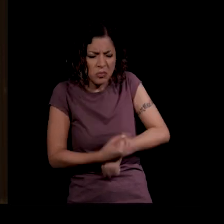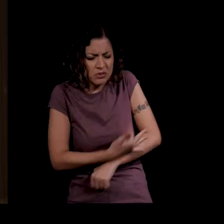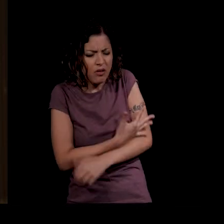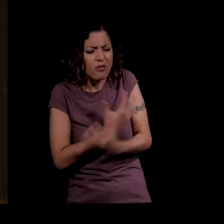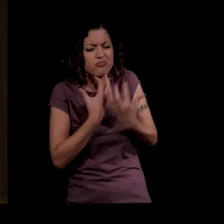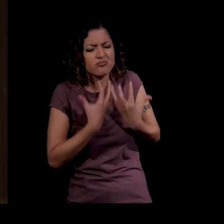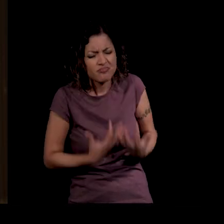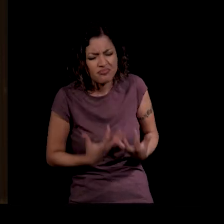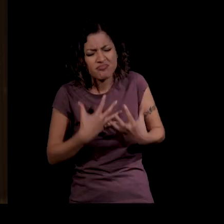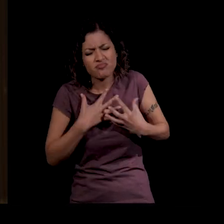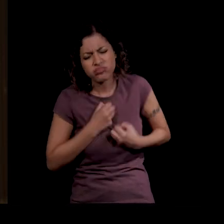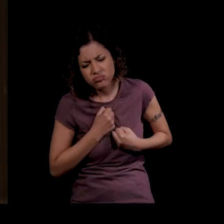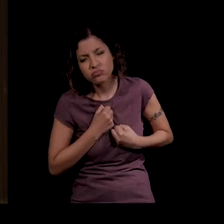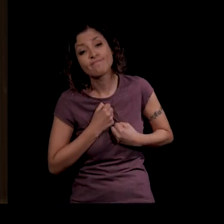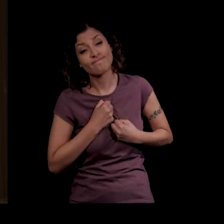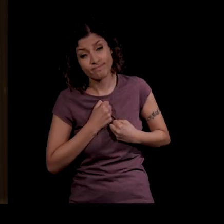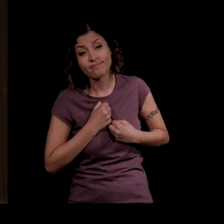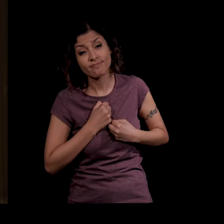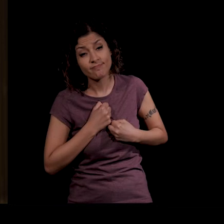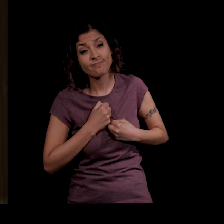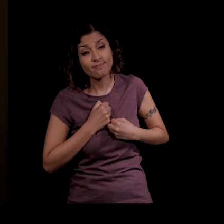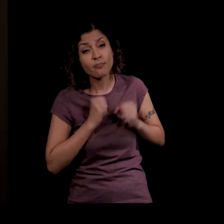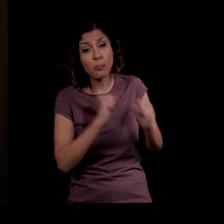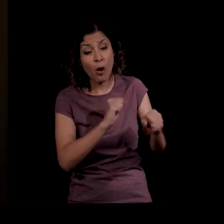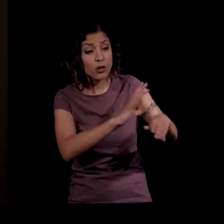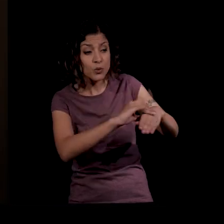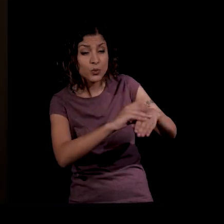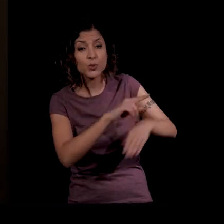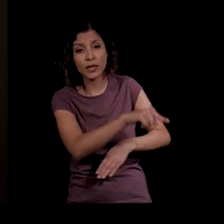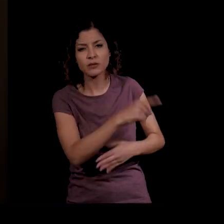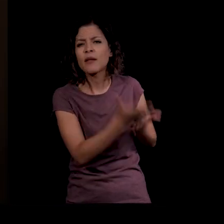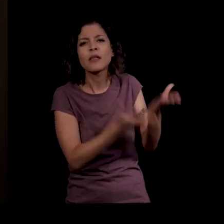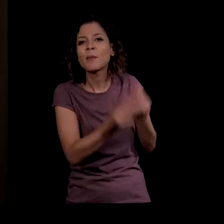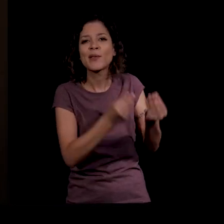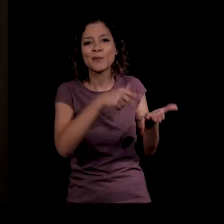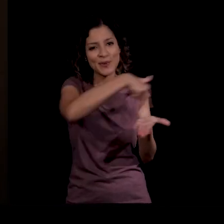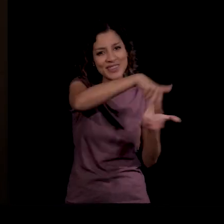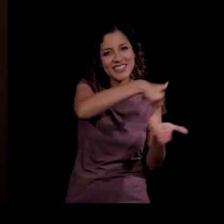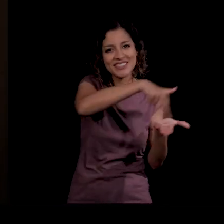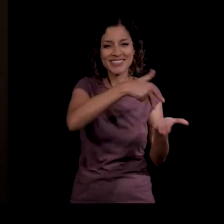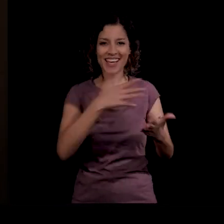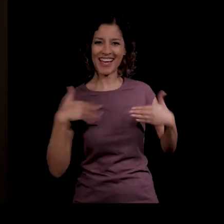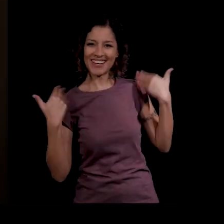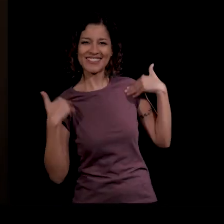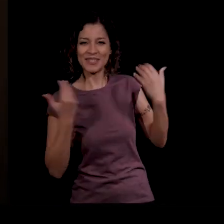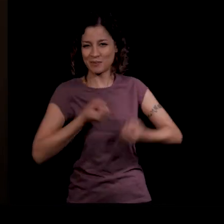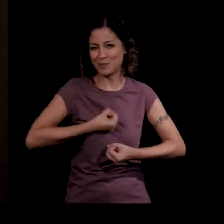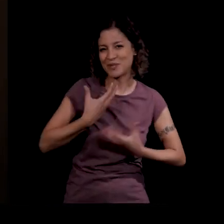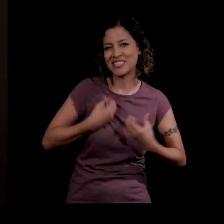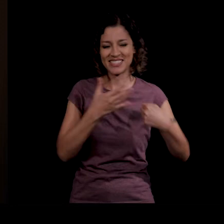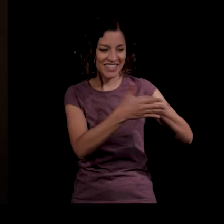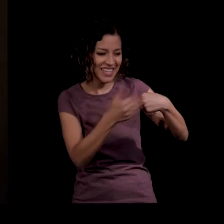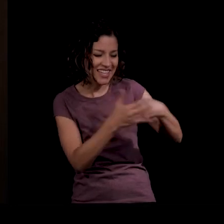é de um certo modo, claro, patológico, né? Que deve ser tratado com dança, com alegria, com poesia,